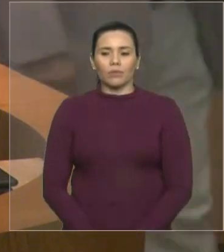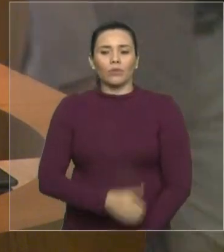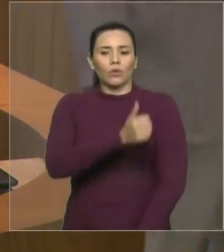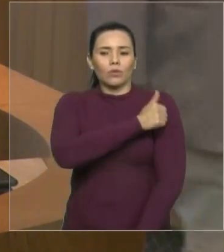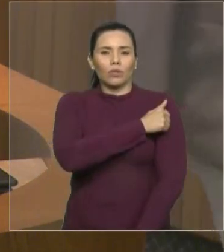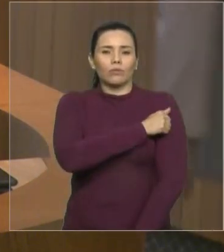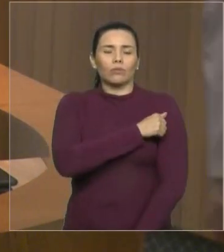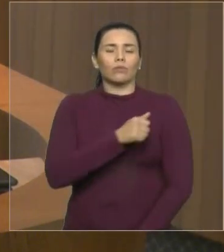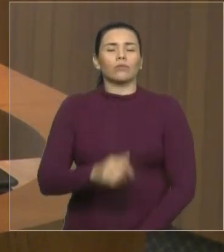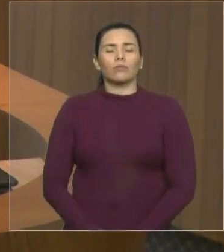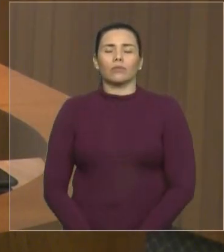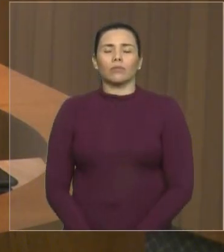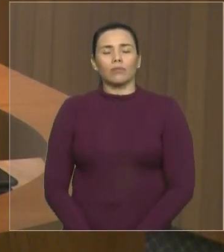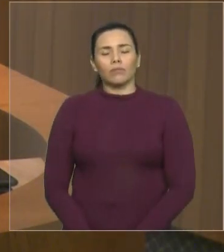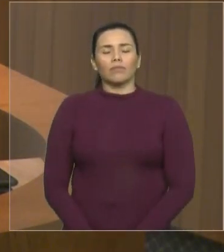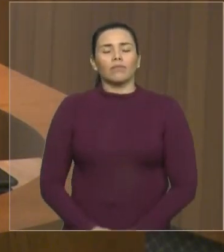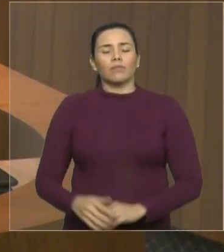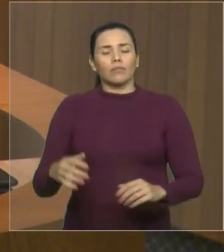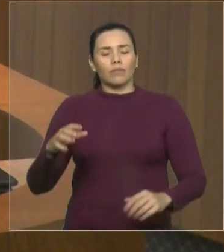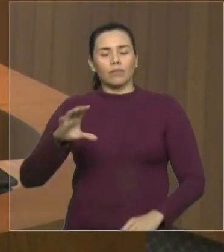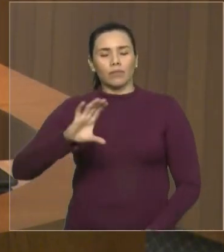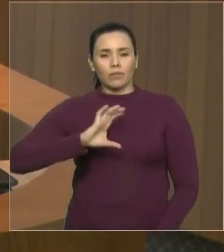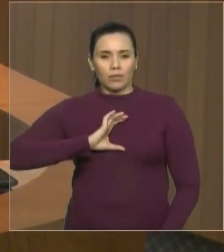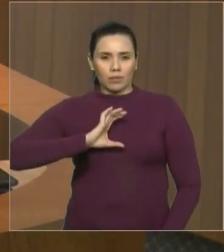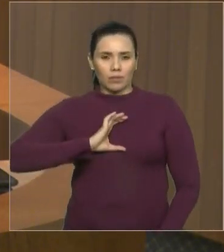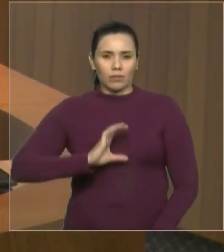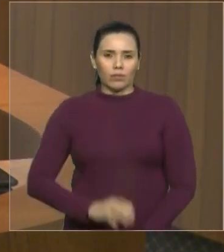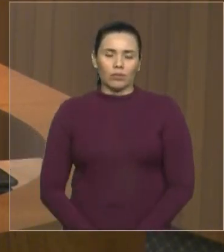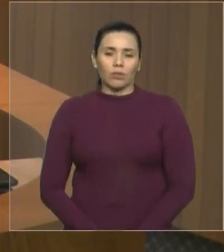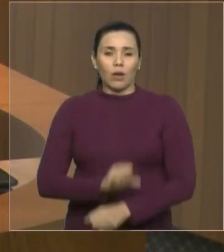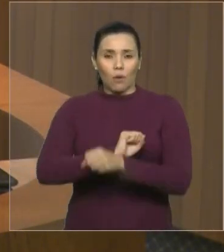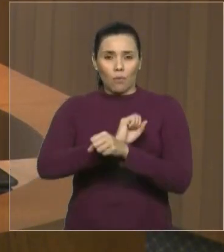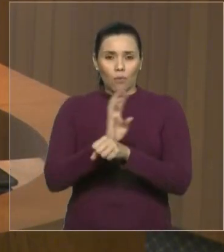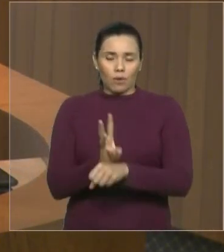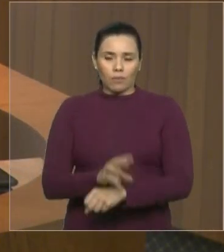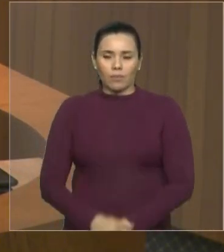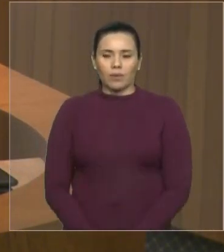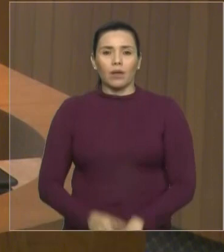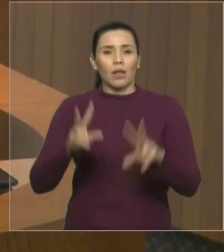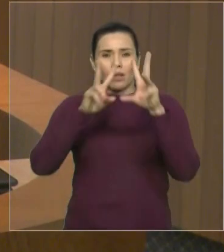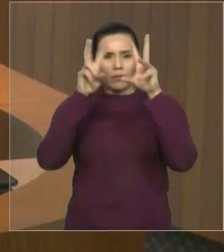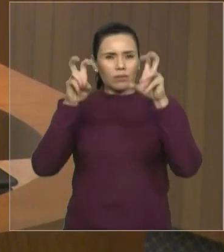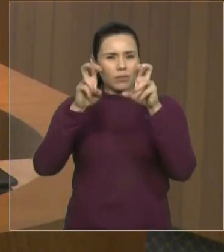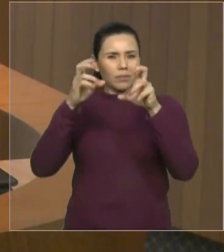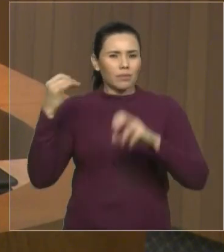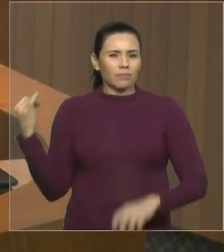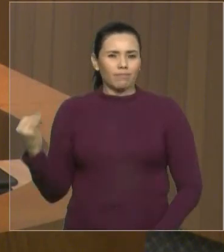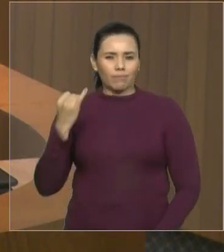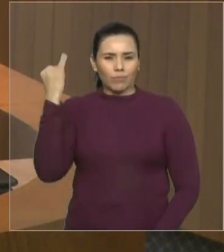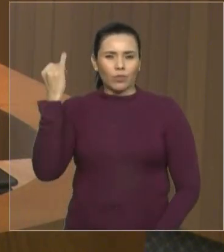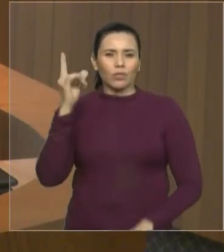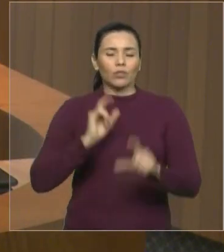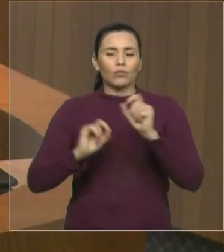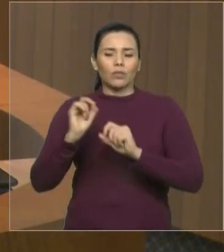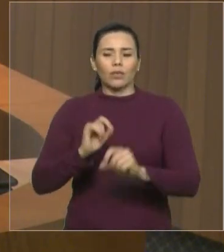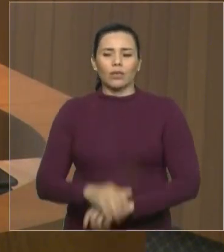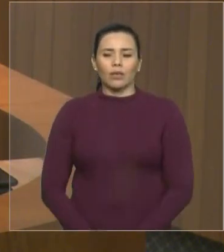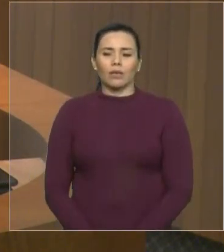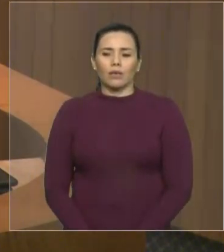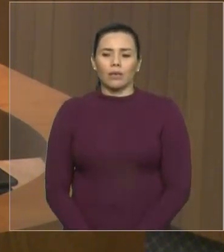de Caxias, da UEMA, para tratar dessa questão tão importante, que é o caso das